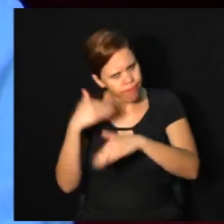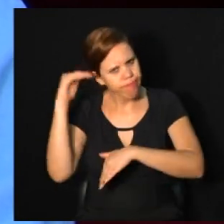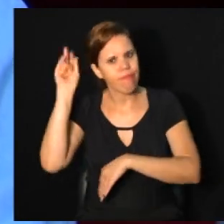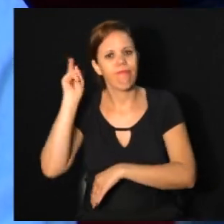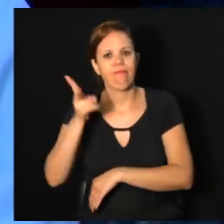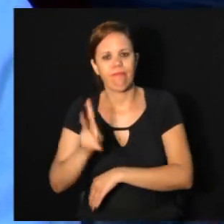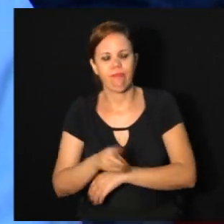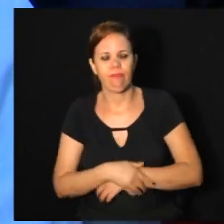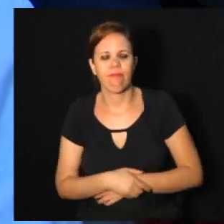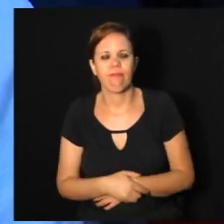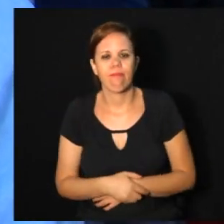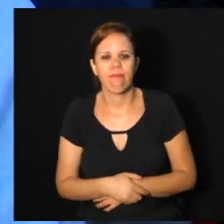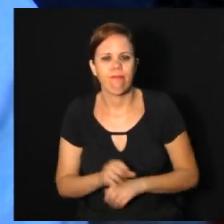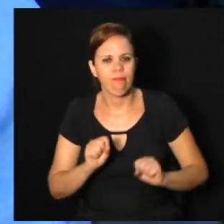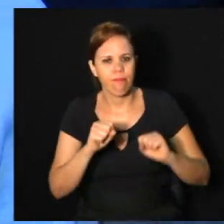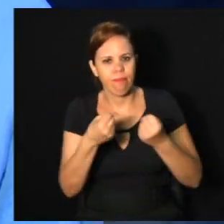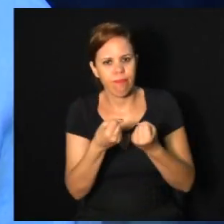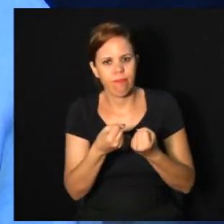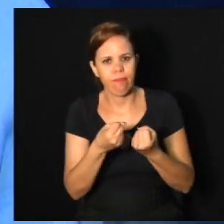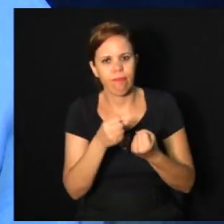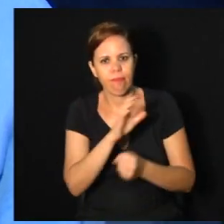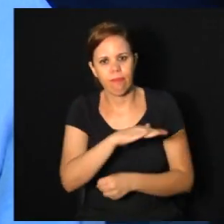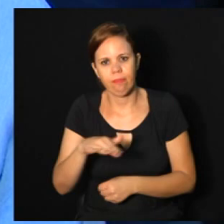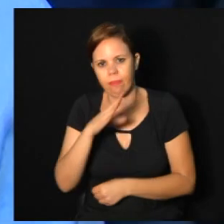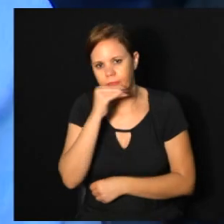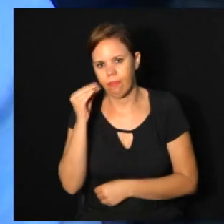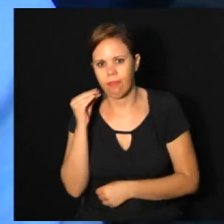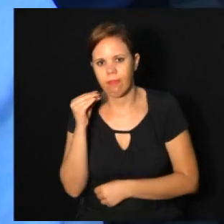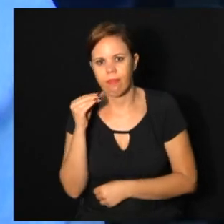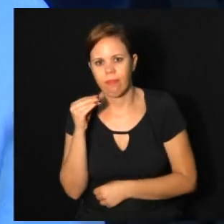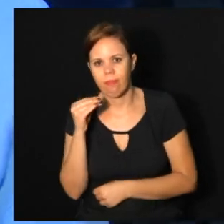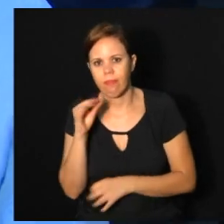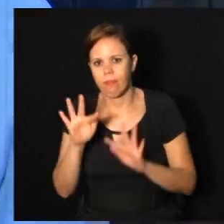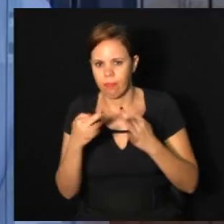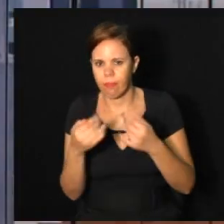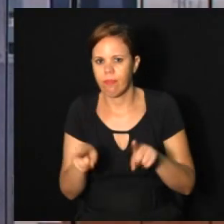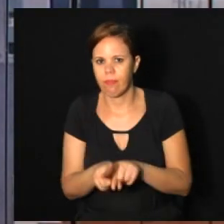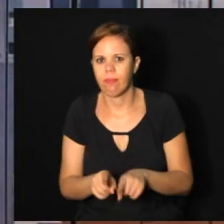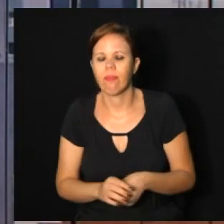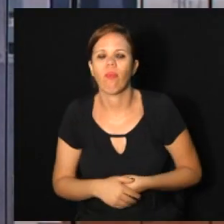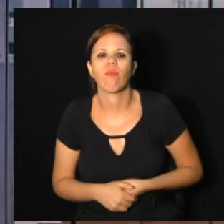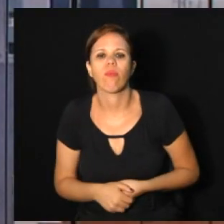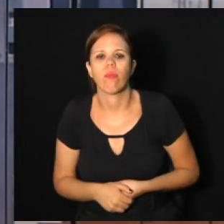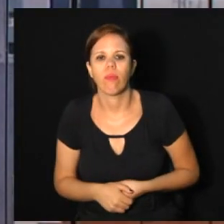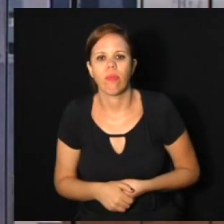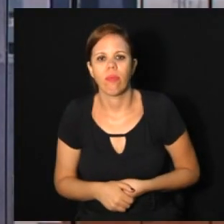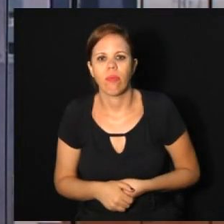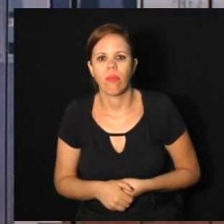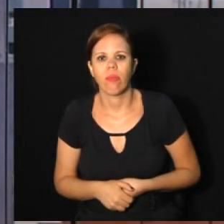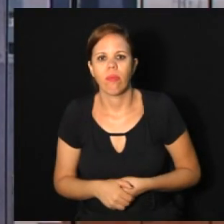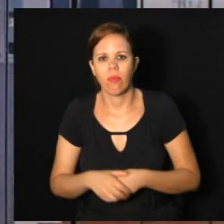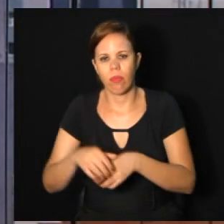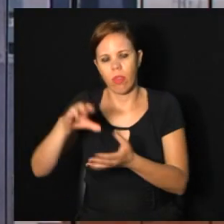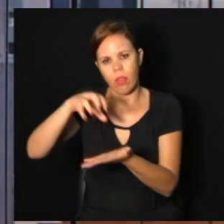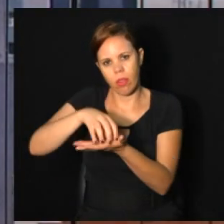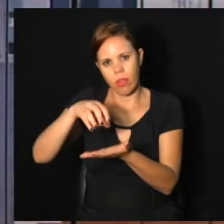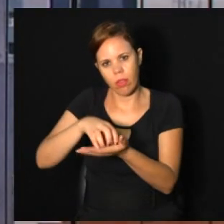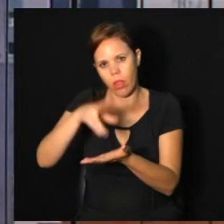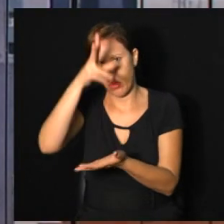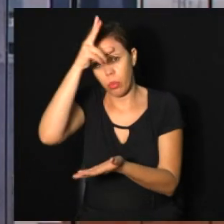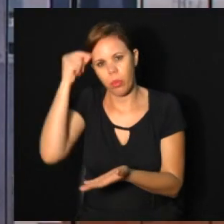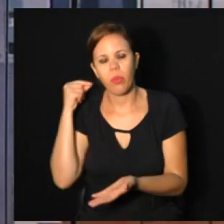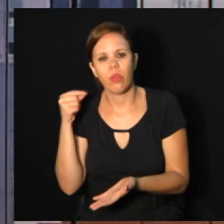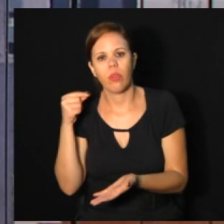Avançar sempre em defesa das nossas crianças e adolescentes e suas famílias, né? O Centro Público de Apoio ao Trabalhador